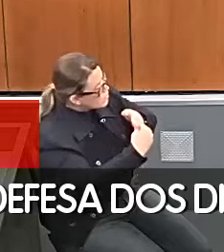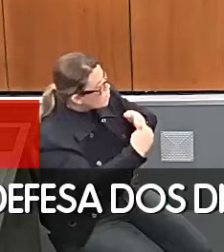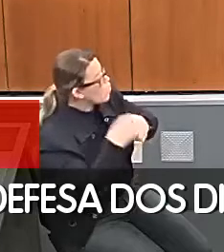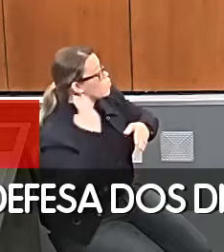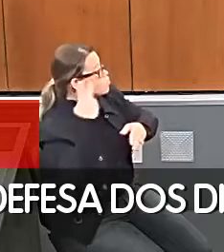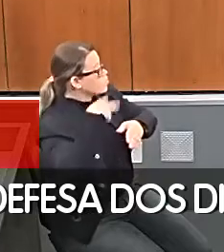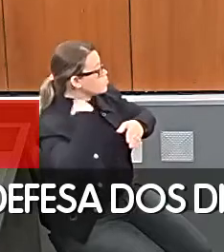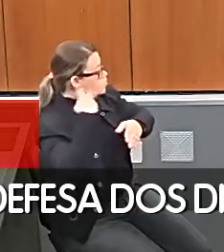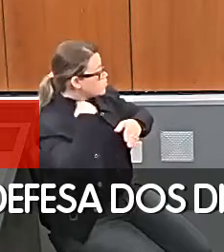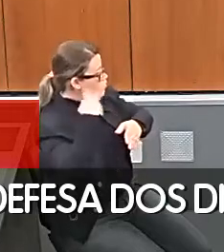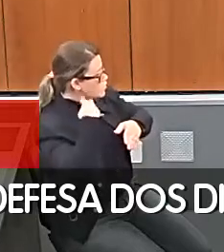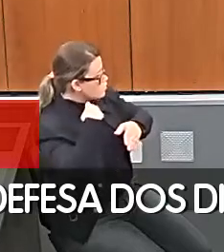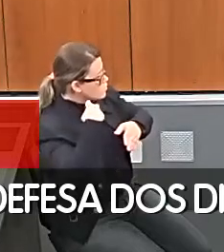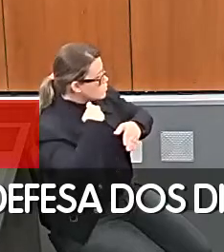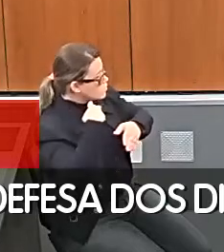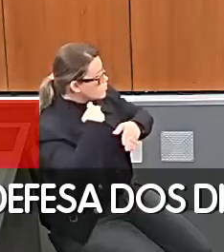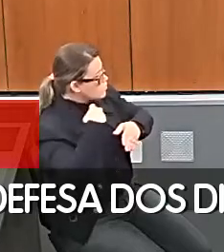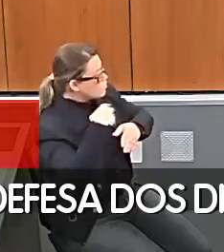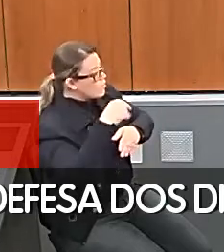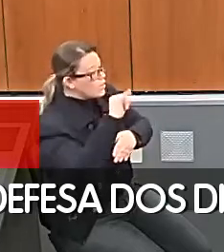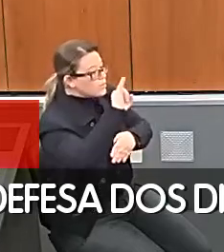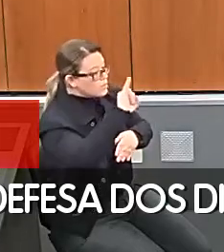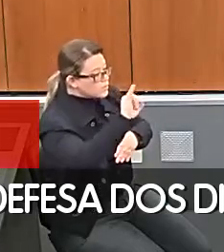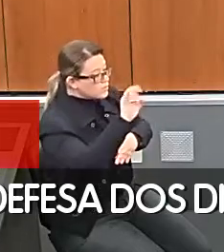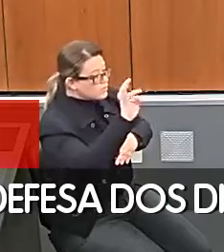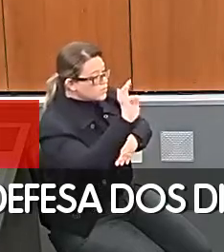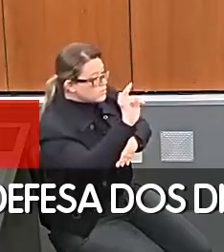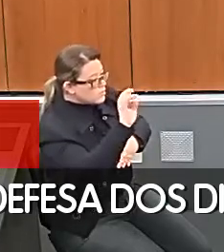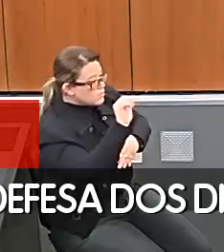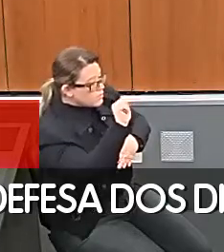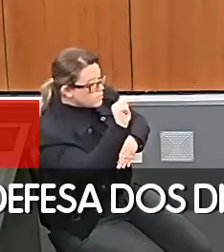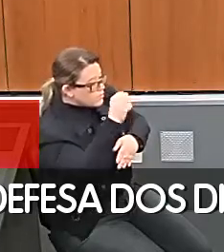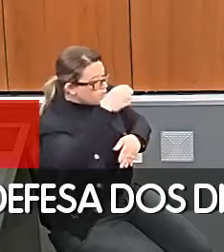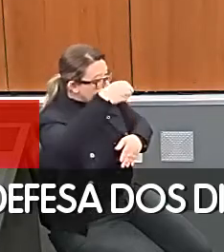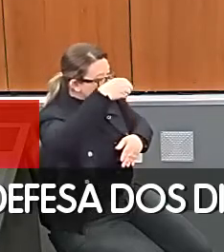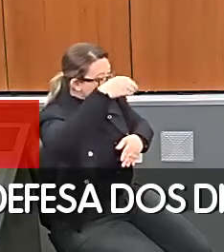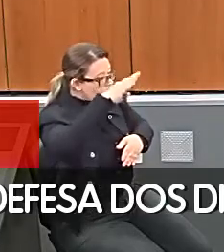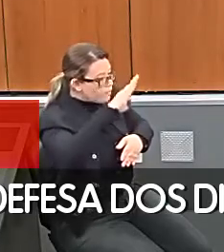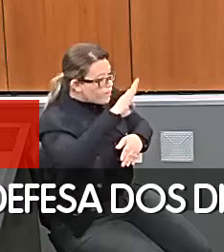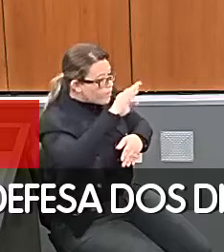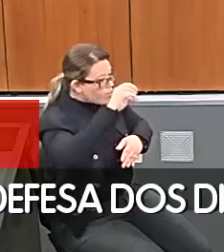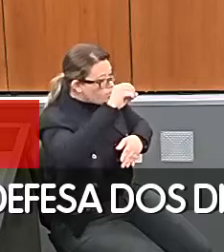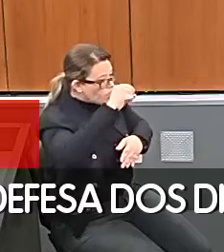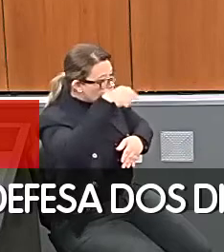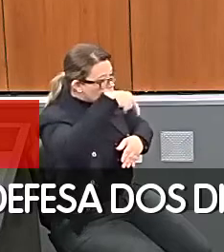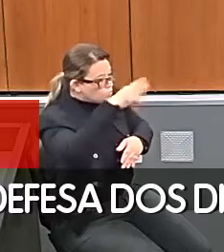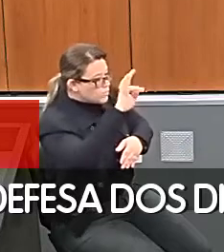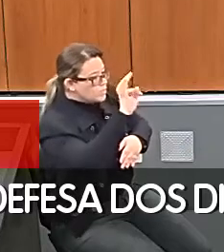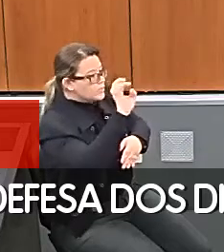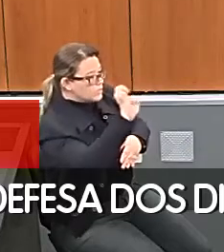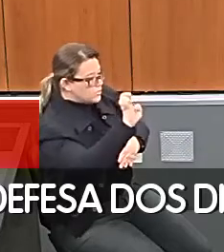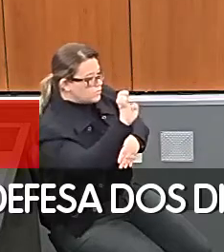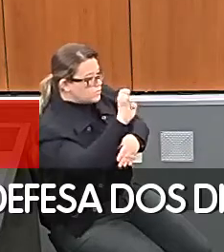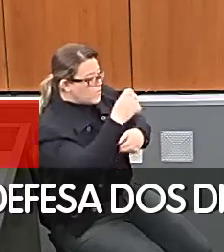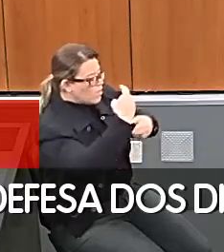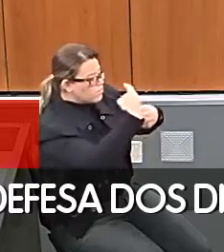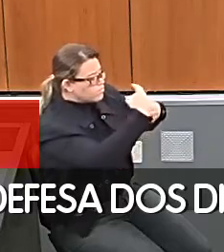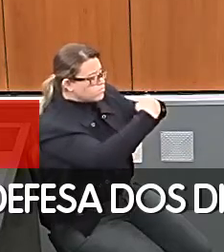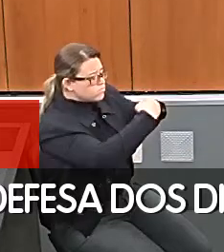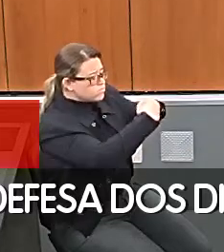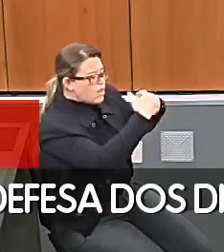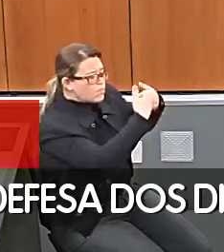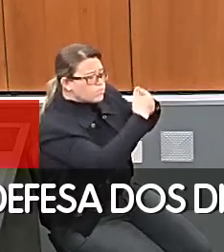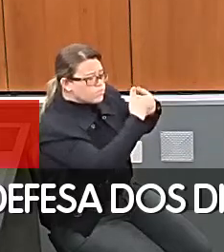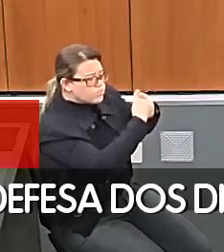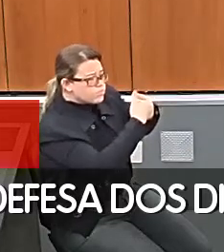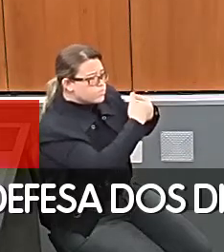vereadores da minha querida Itamonte. Itamonte, que é vizinha do Estado de São Paulo e também vizinha do Estado